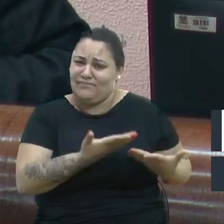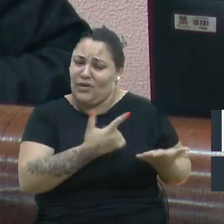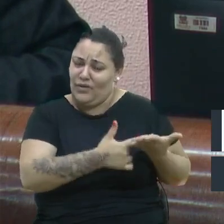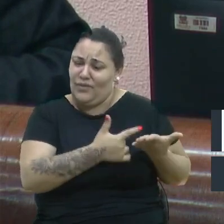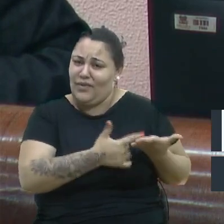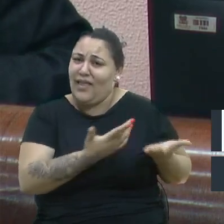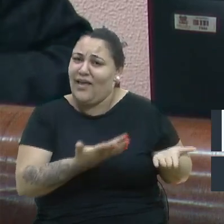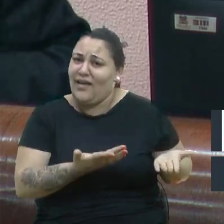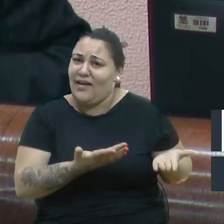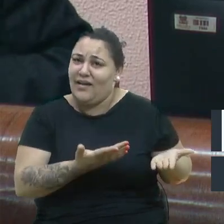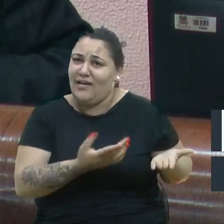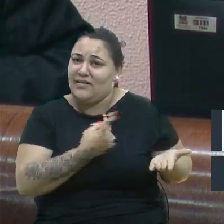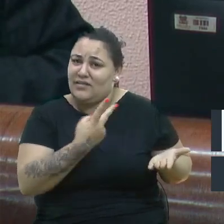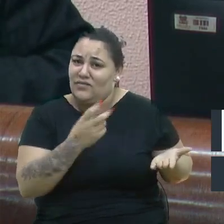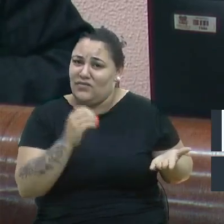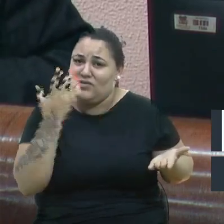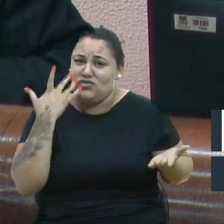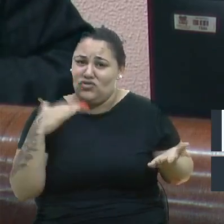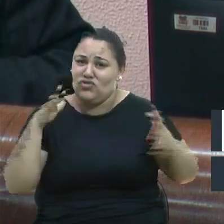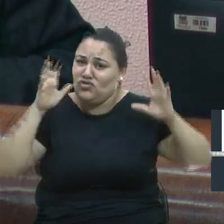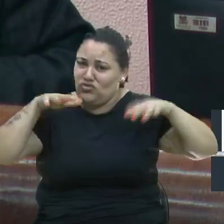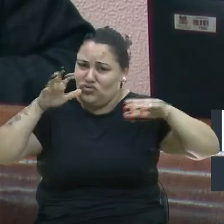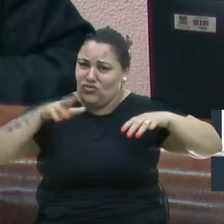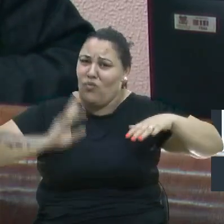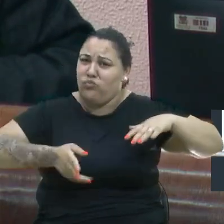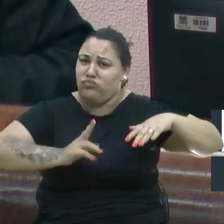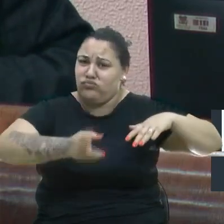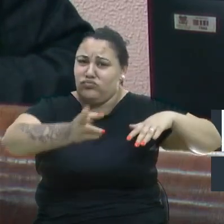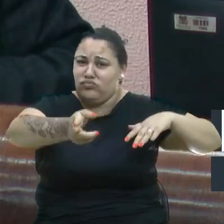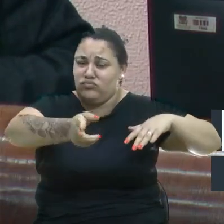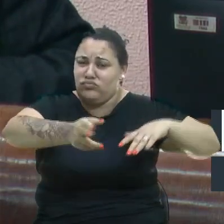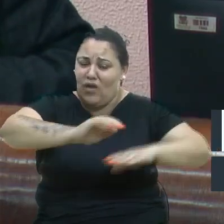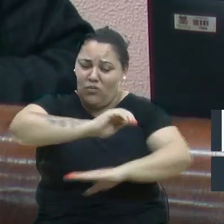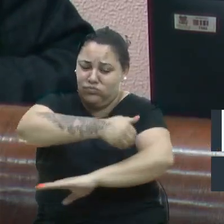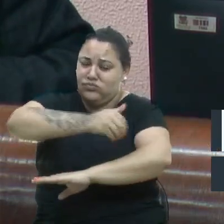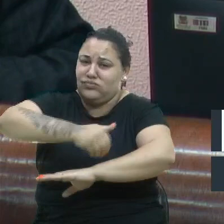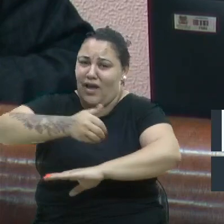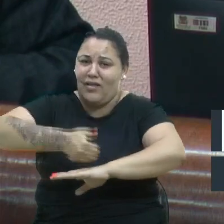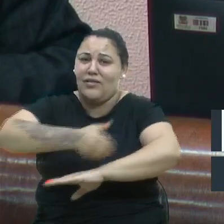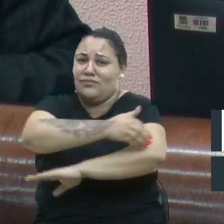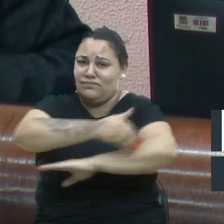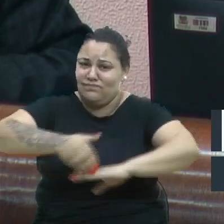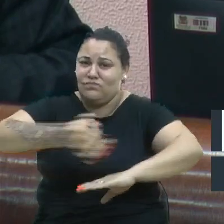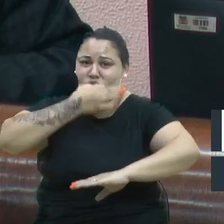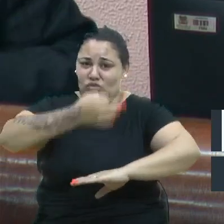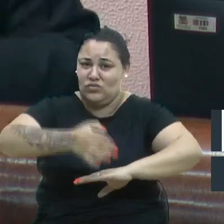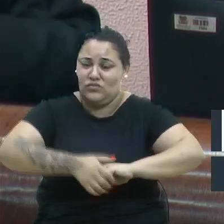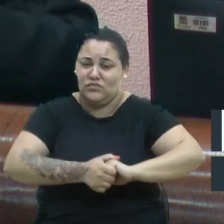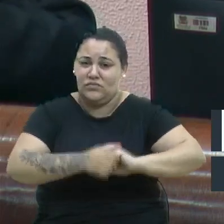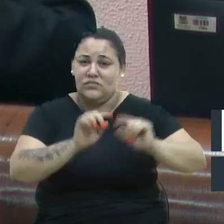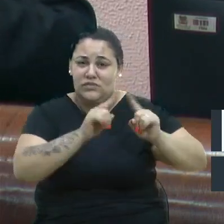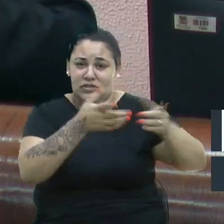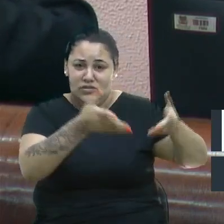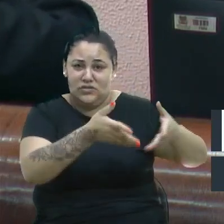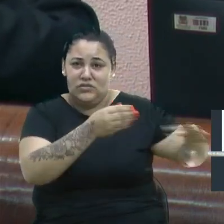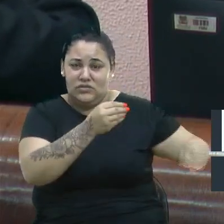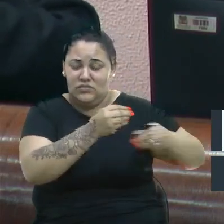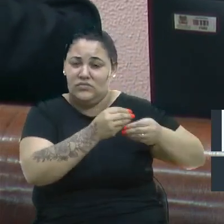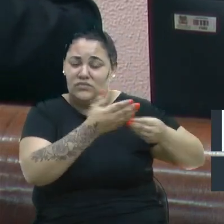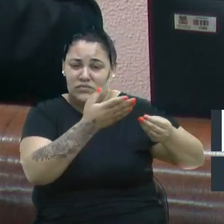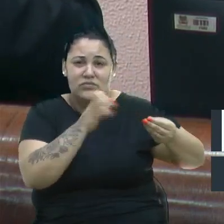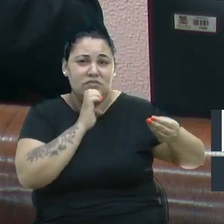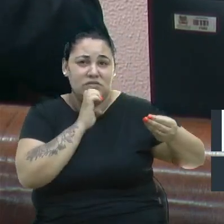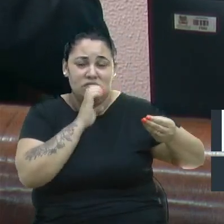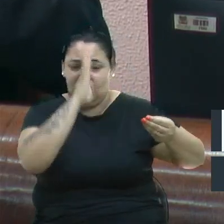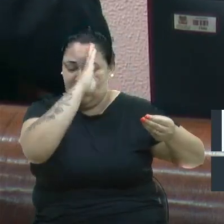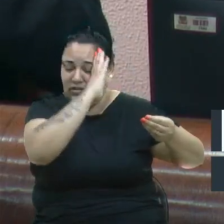Faz 120 dias, 150 que chove e os buracos estão aí. Agora, pontualmente, vereador, e o vereador Bressan se dirigiu antes